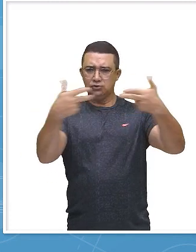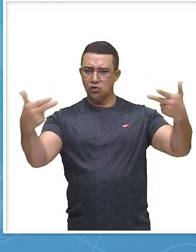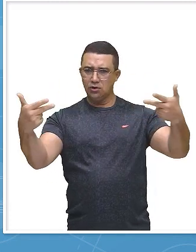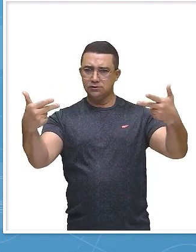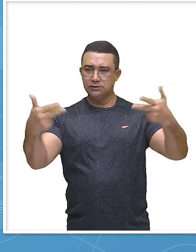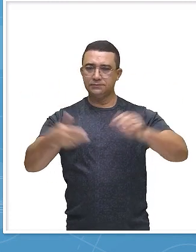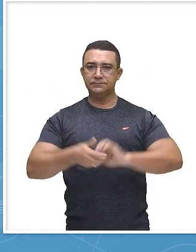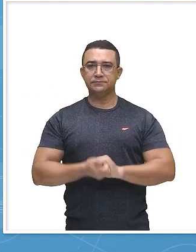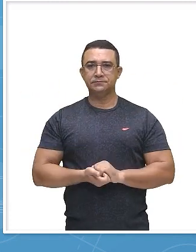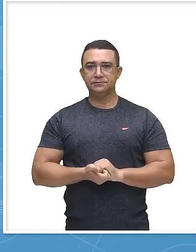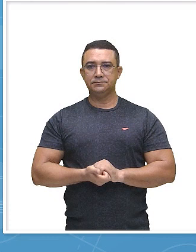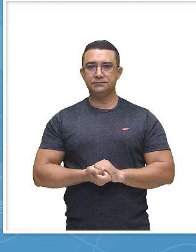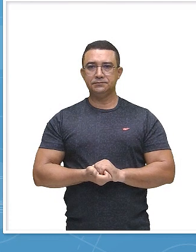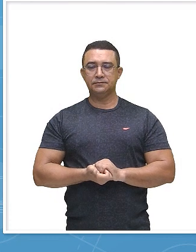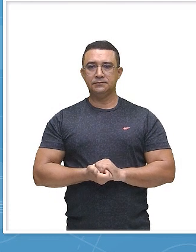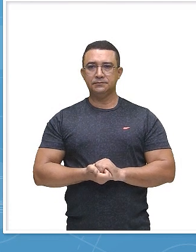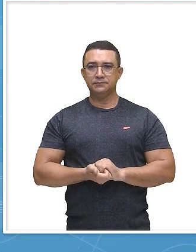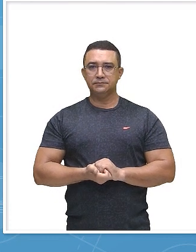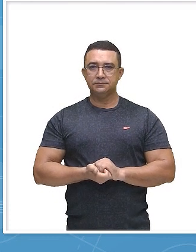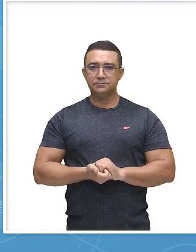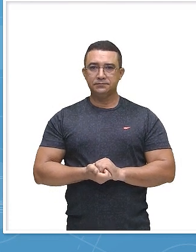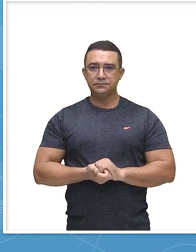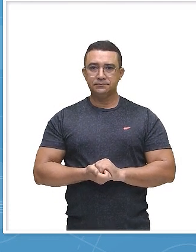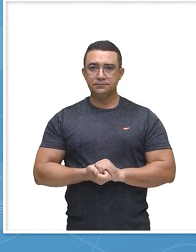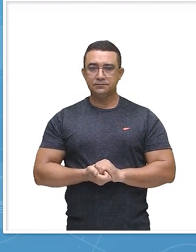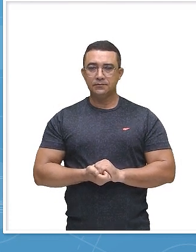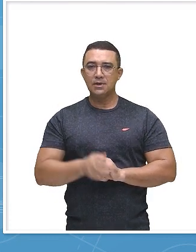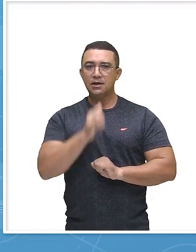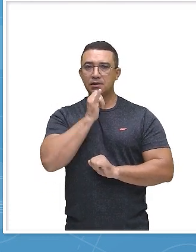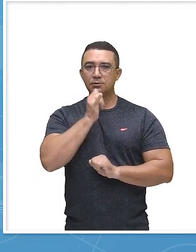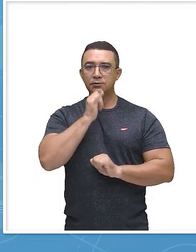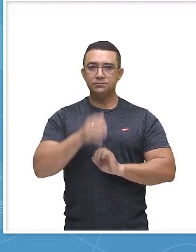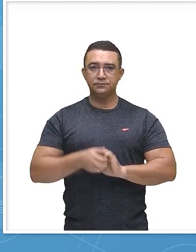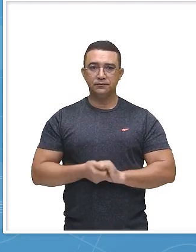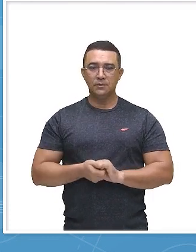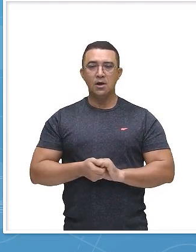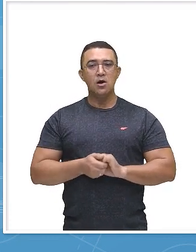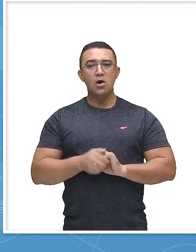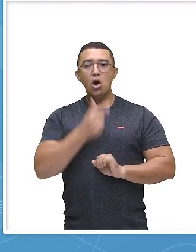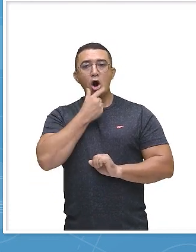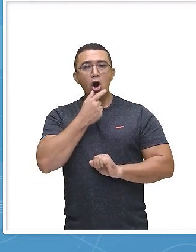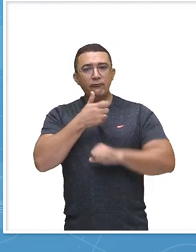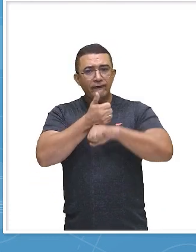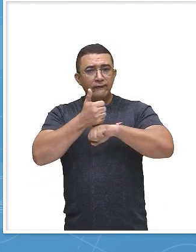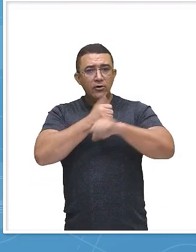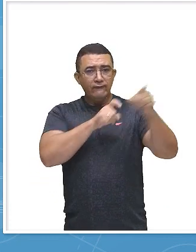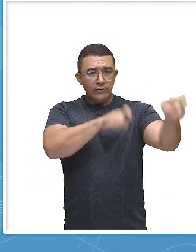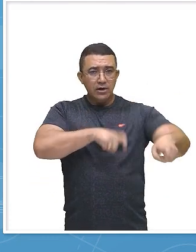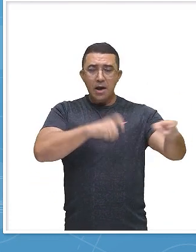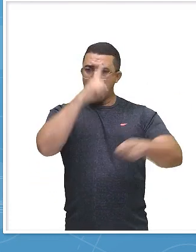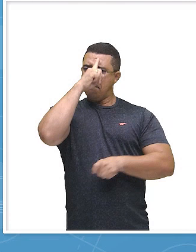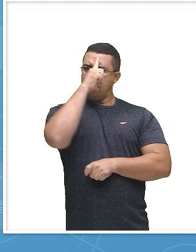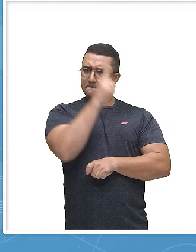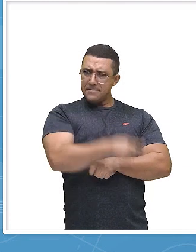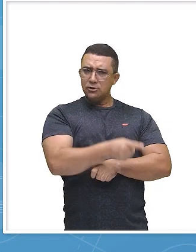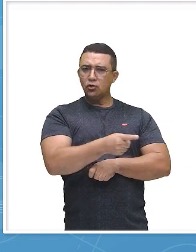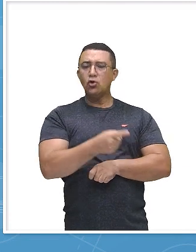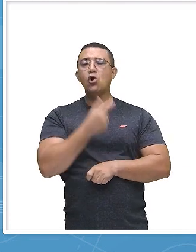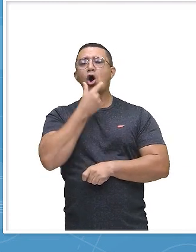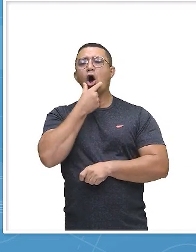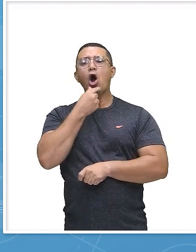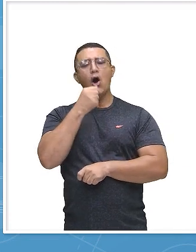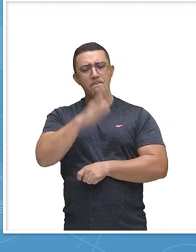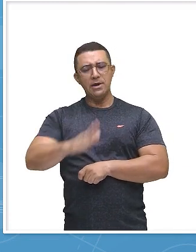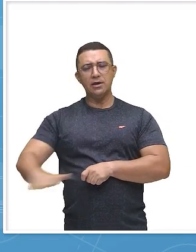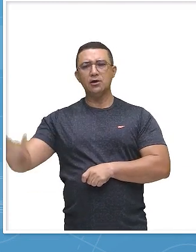dentre o coletivo, dentre os muitos. Exemplo, o fazendeiro mandou que um menino fosse